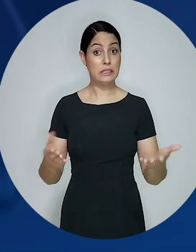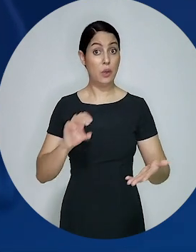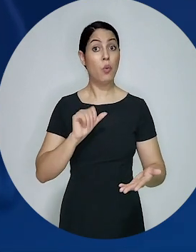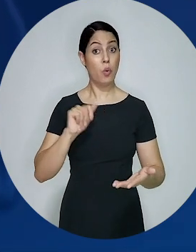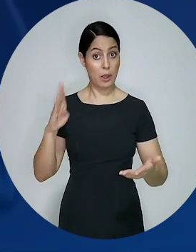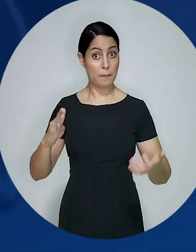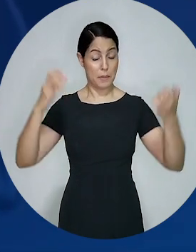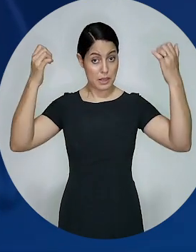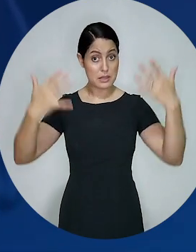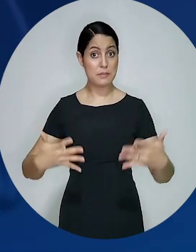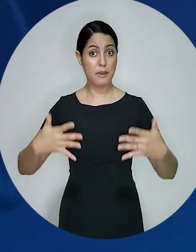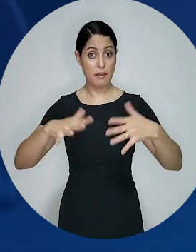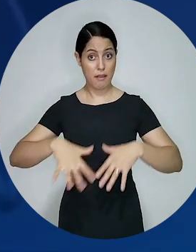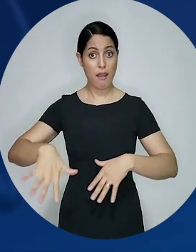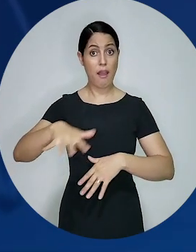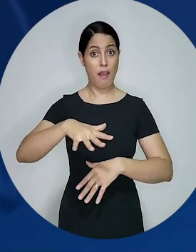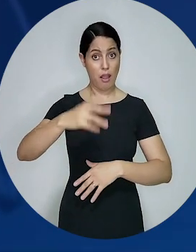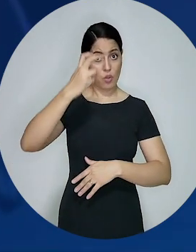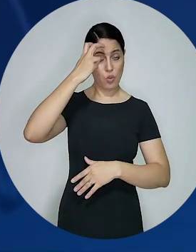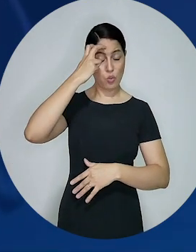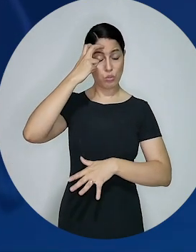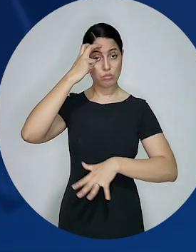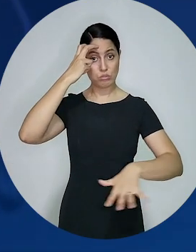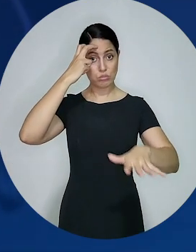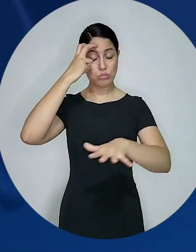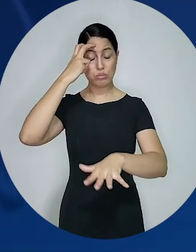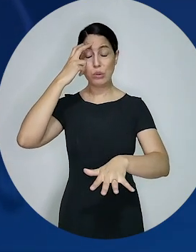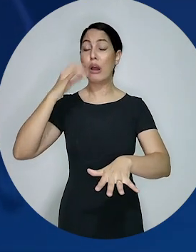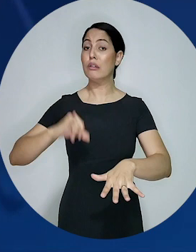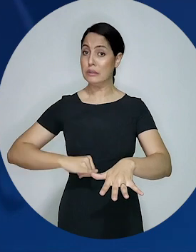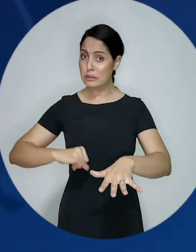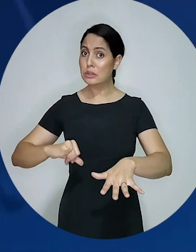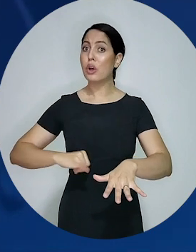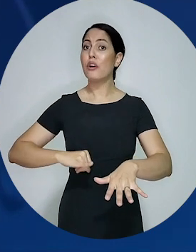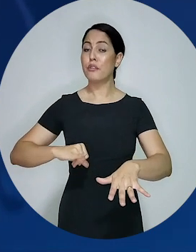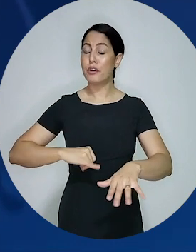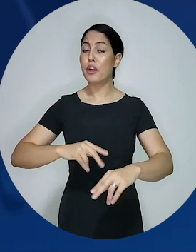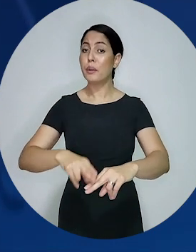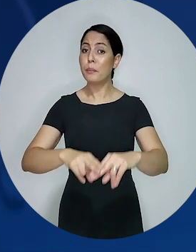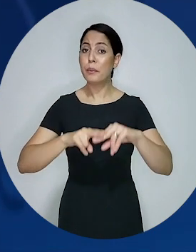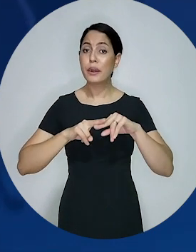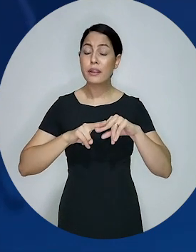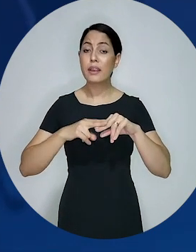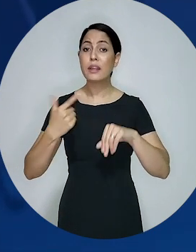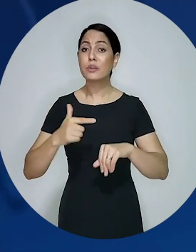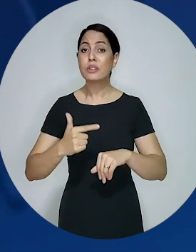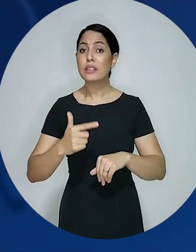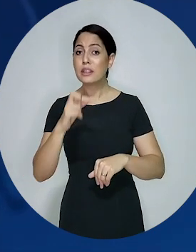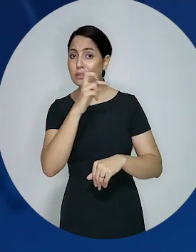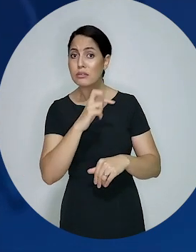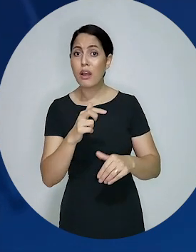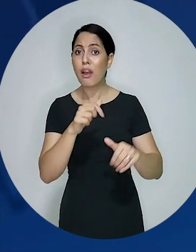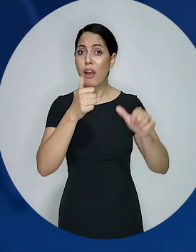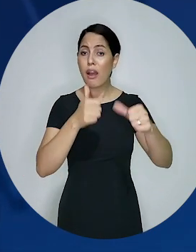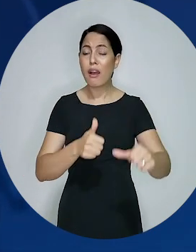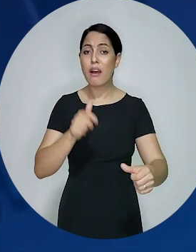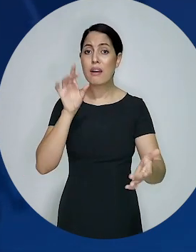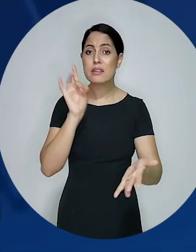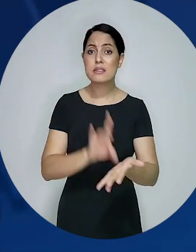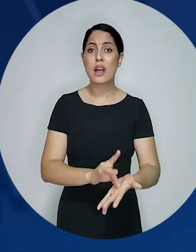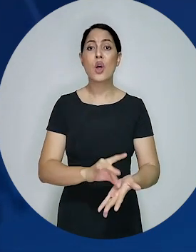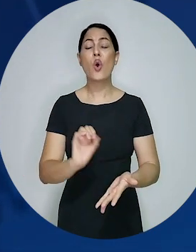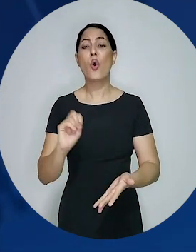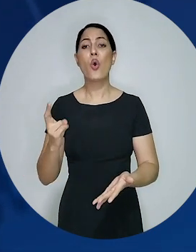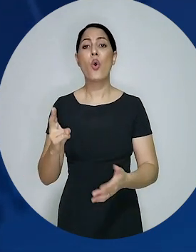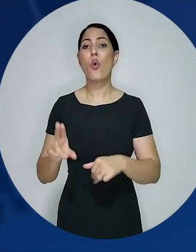Na ação, a OAB sustenta inclusive que o setor cultural como um todo vem sofrendo com a inobservância sistêmica